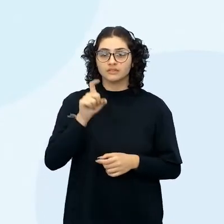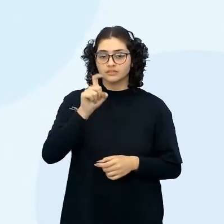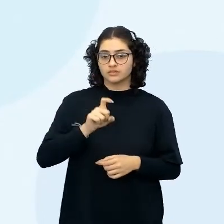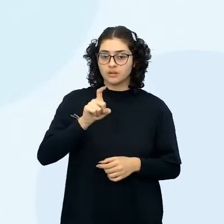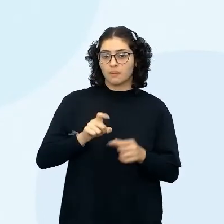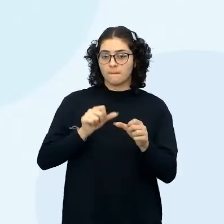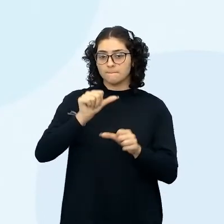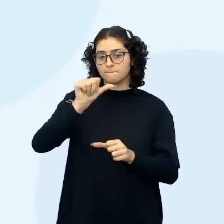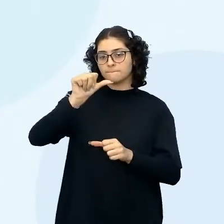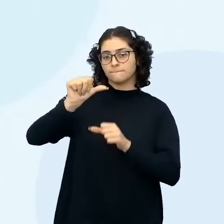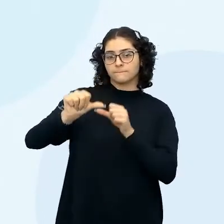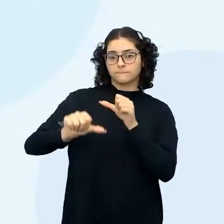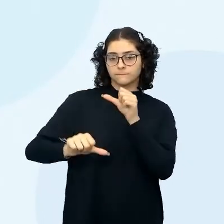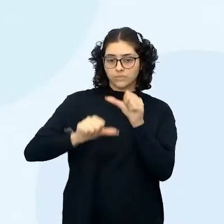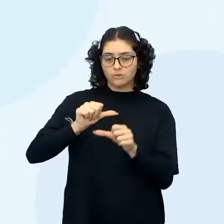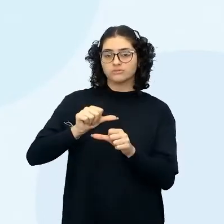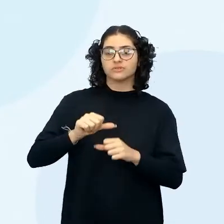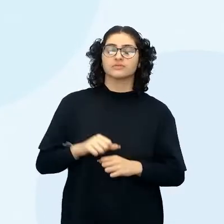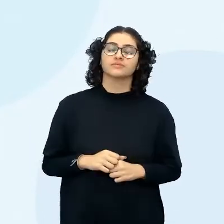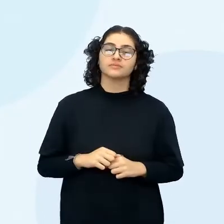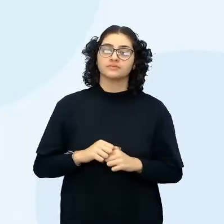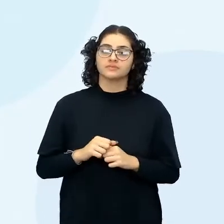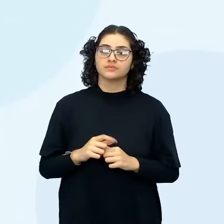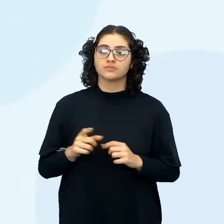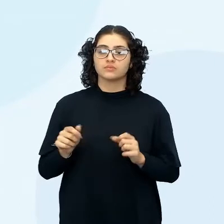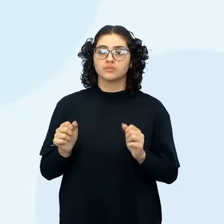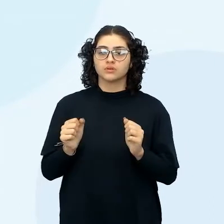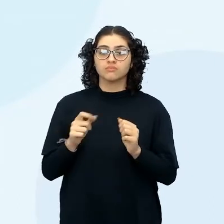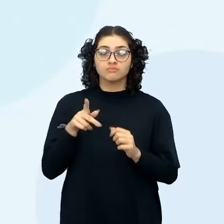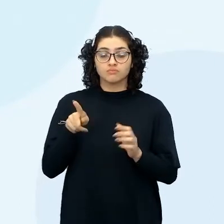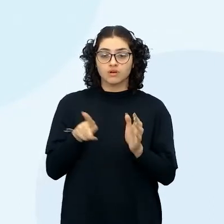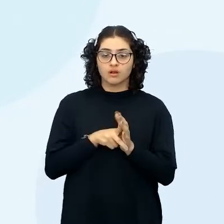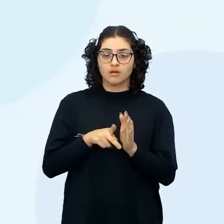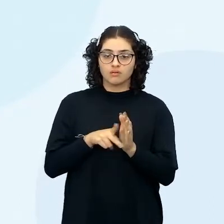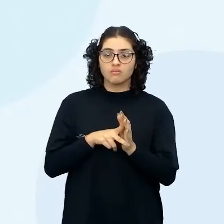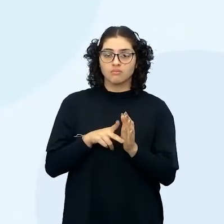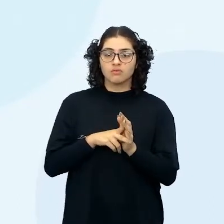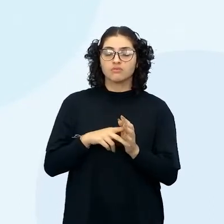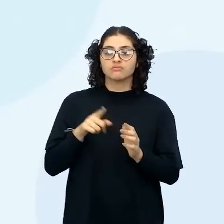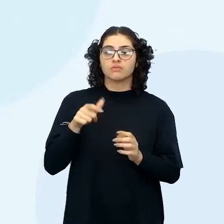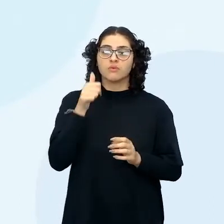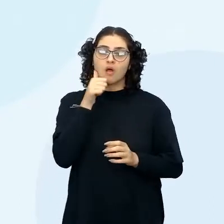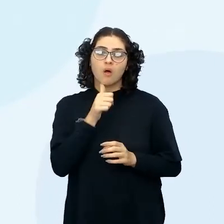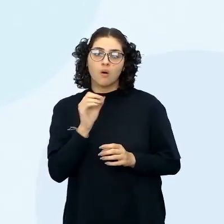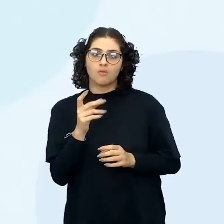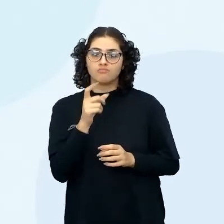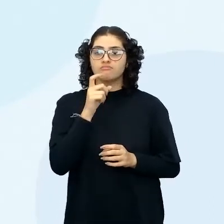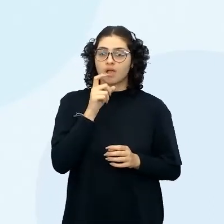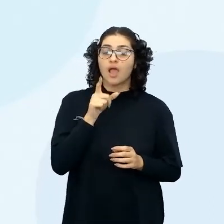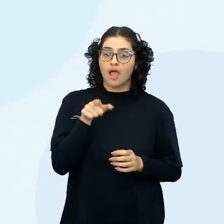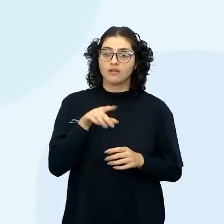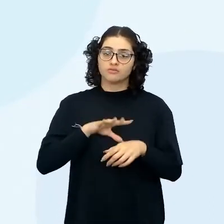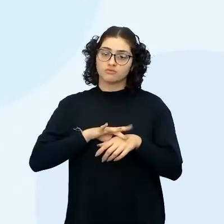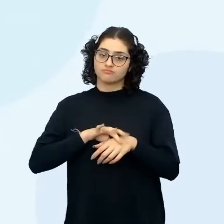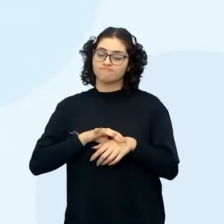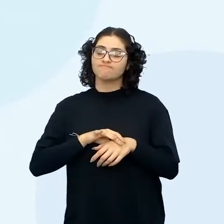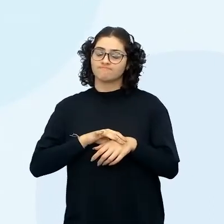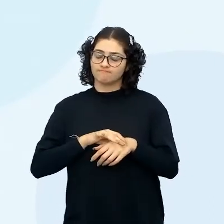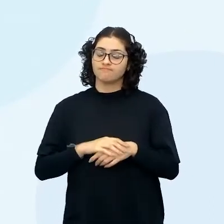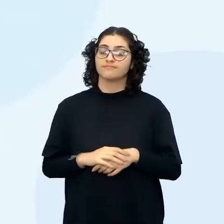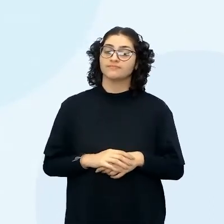mutação. Então, é uma doença ligada ao sexo, que é o que a gente chama. Nesse caso, então, olha